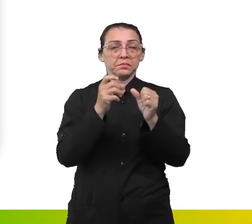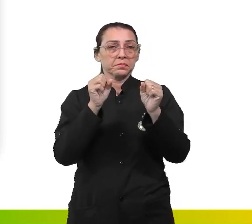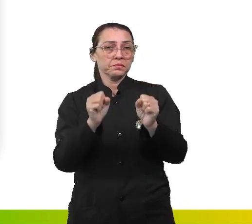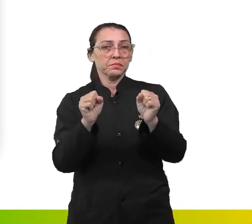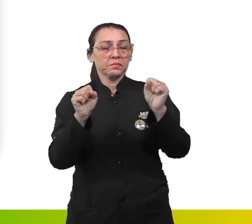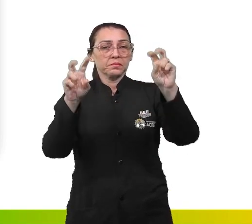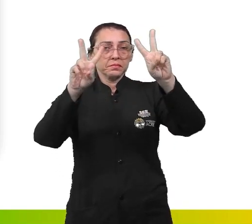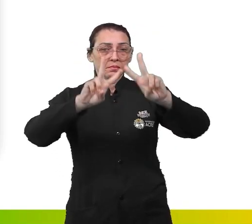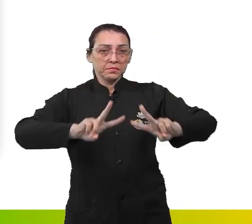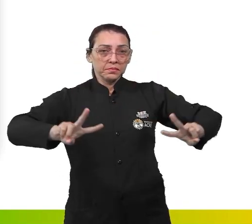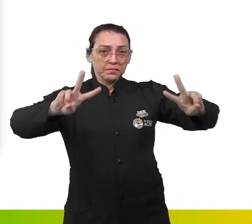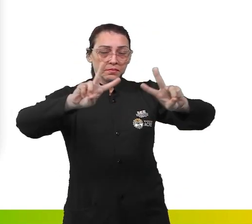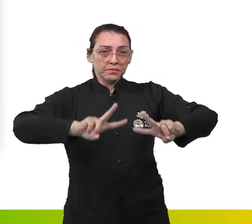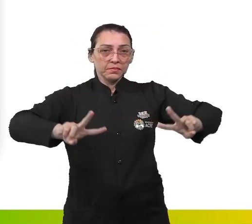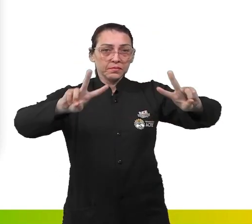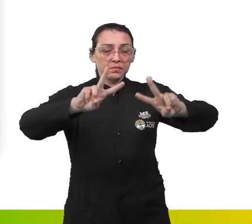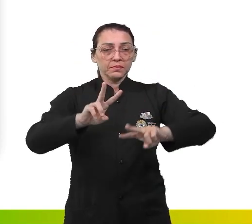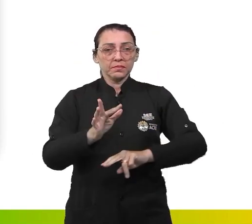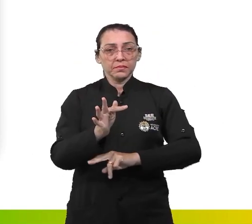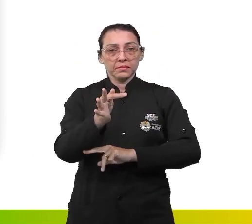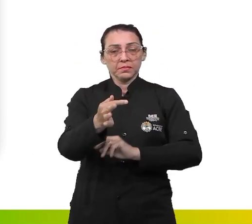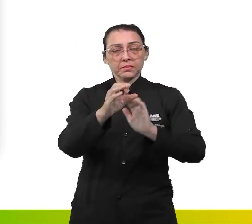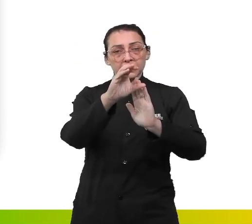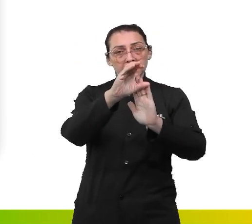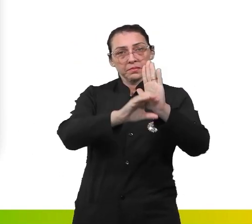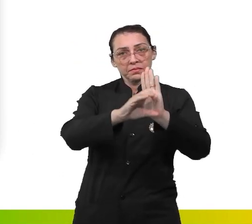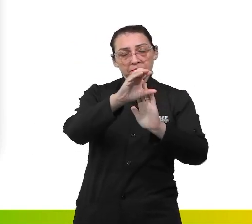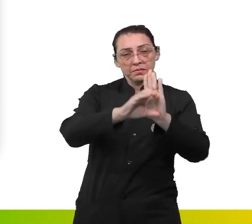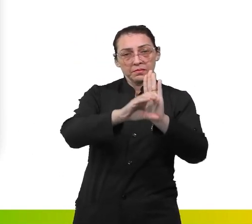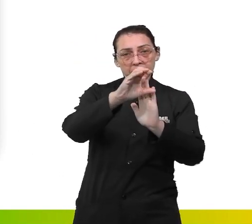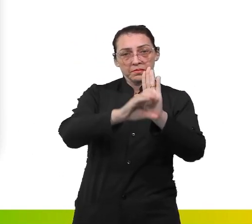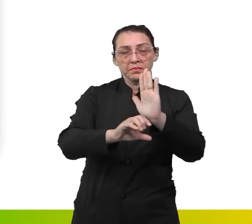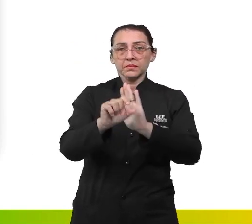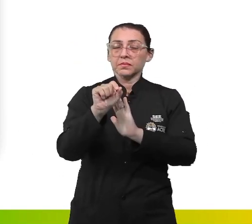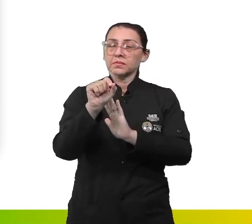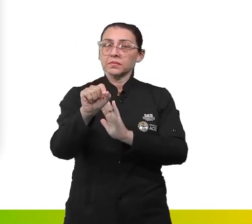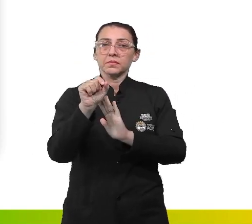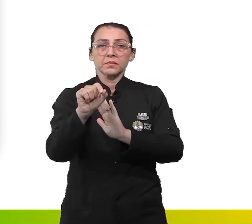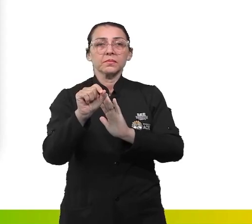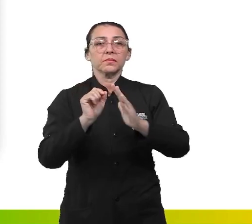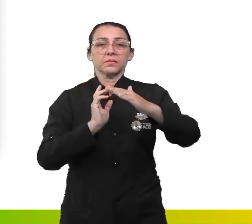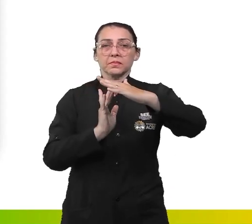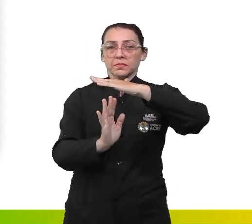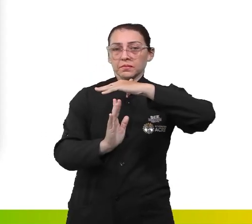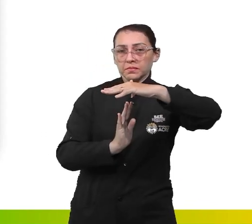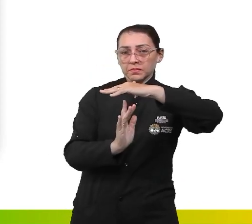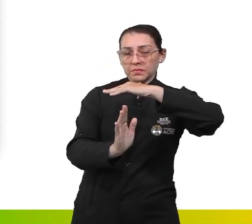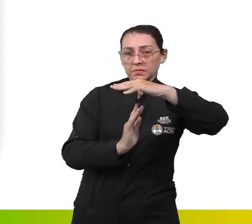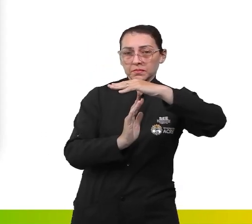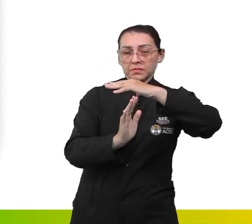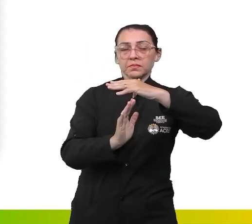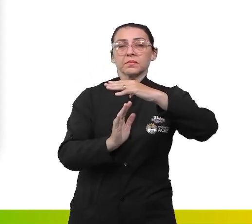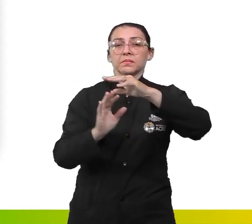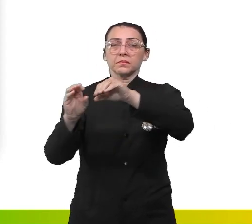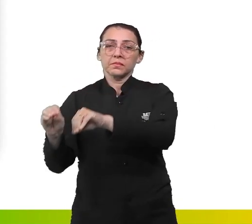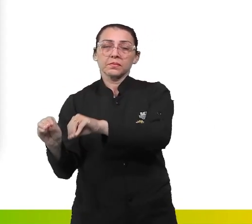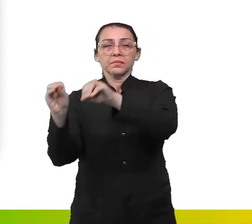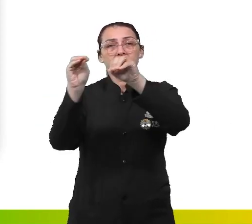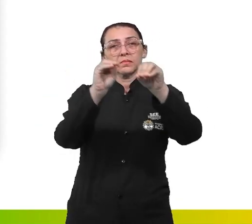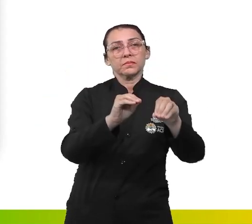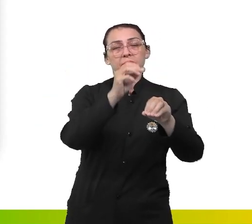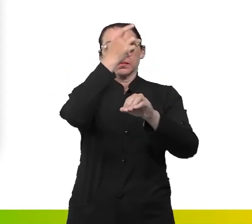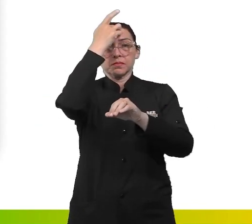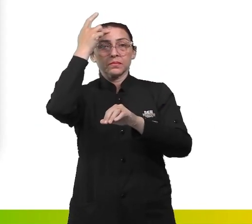podem visualizar um breve conceito a respeito do que é a migração, que é o deslocamento